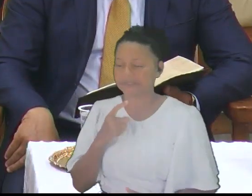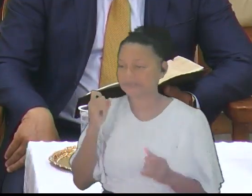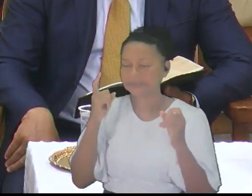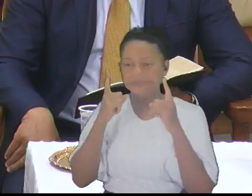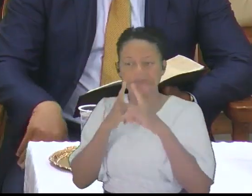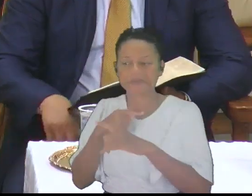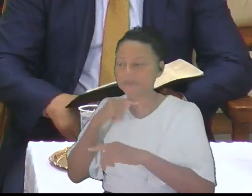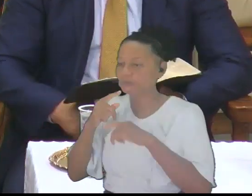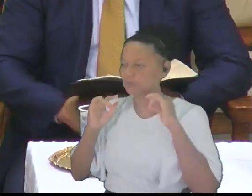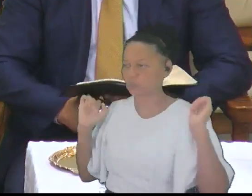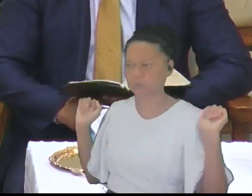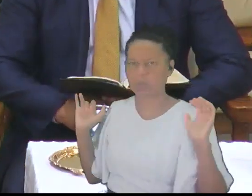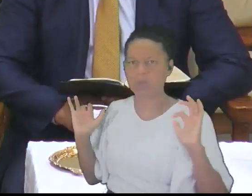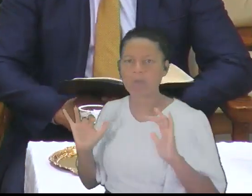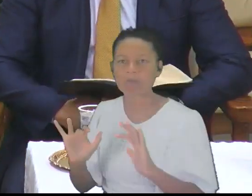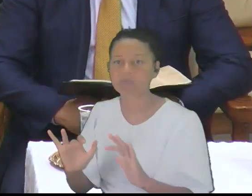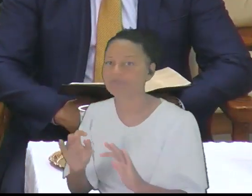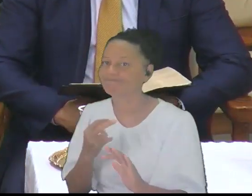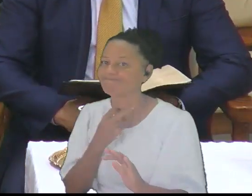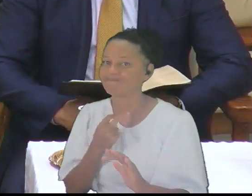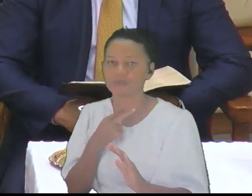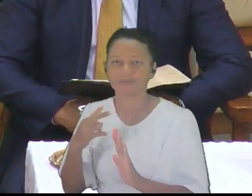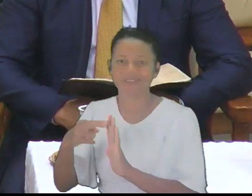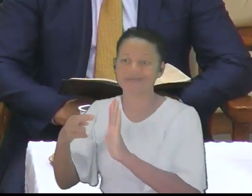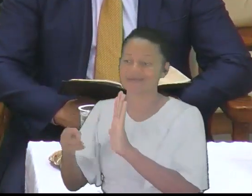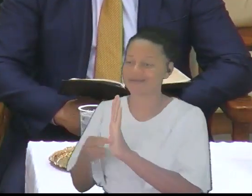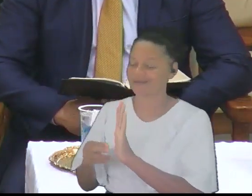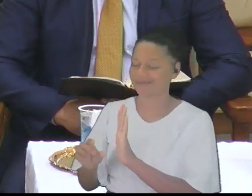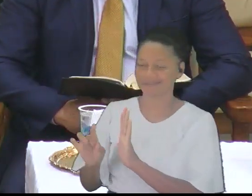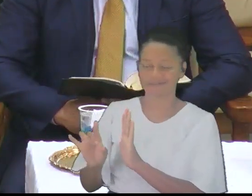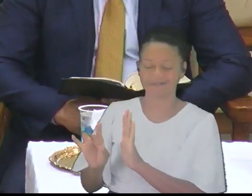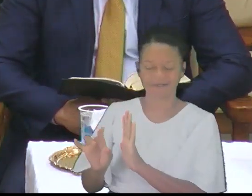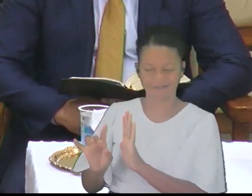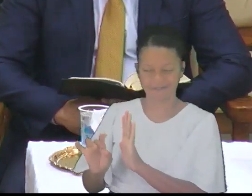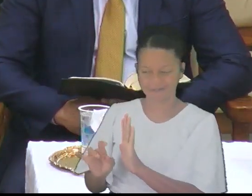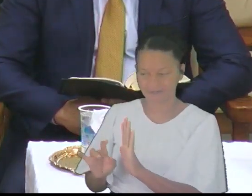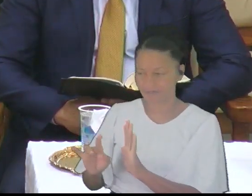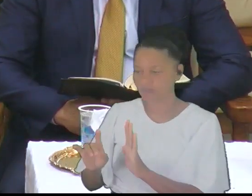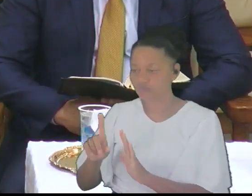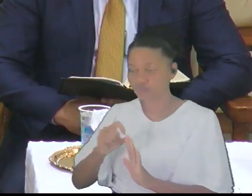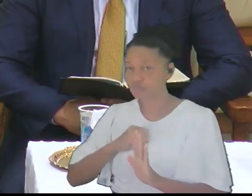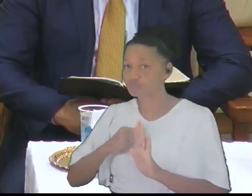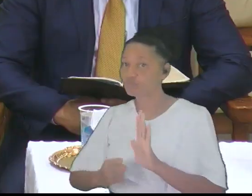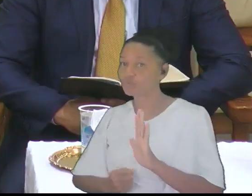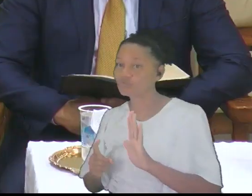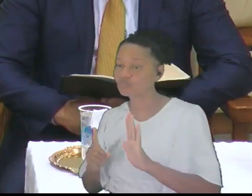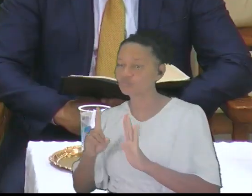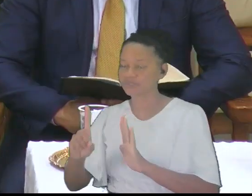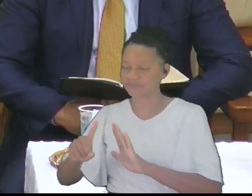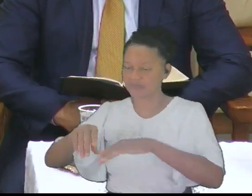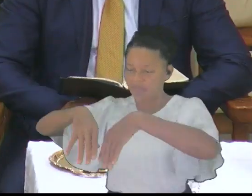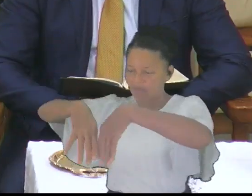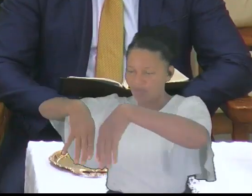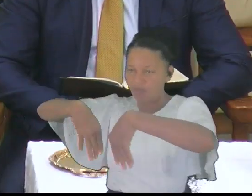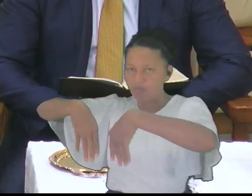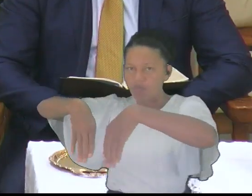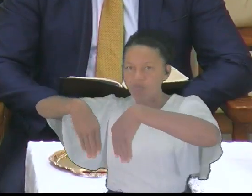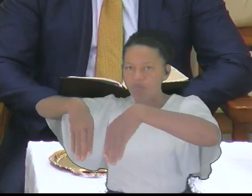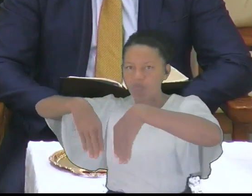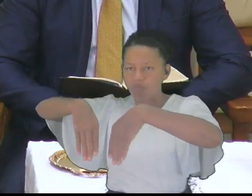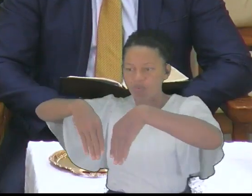obstáculo. No antigo tabernáculo havia barreiras, havia cortinas, os irmãos